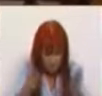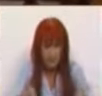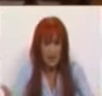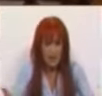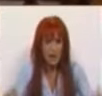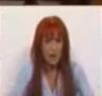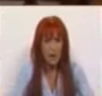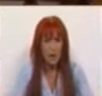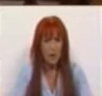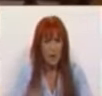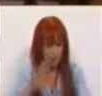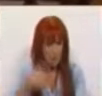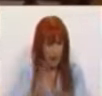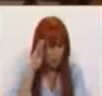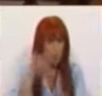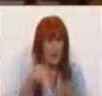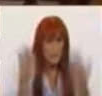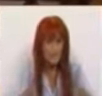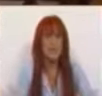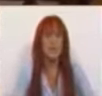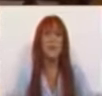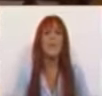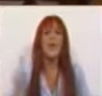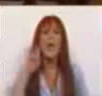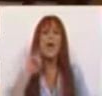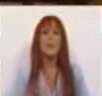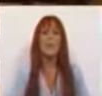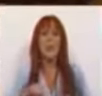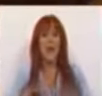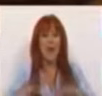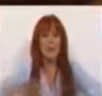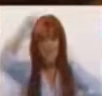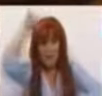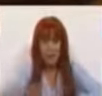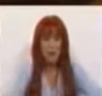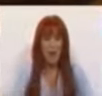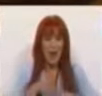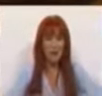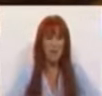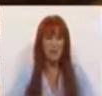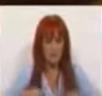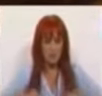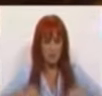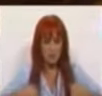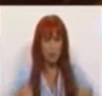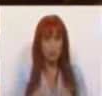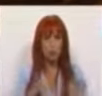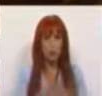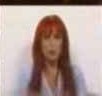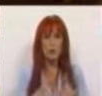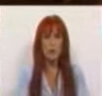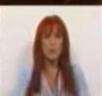tenha efetivamente consequências. É importante que esta Assembleia, através da iniciativa de todos os